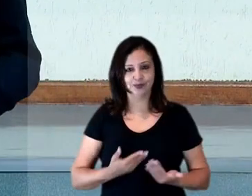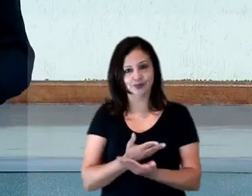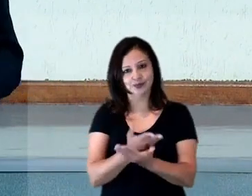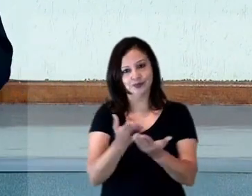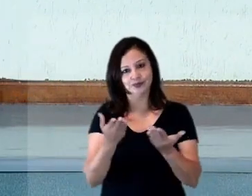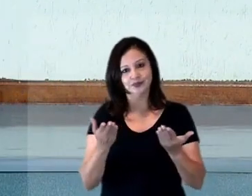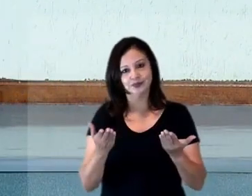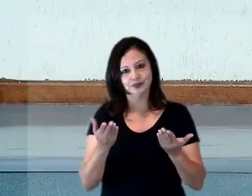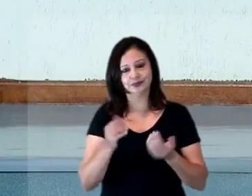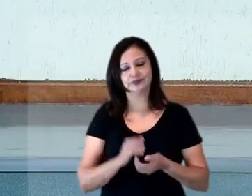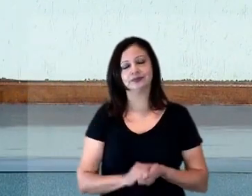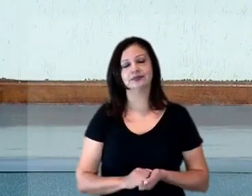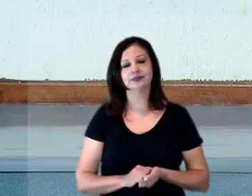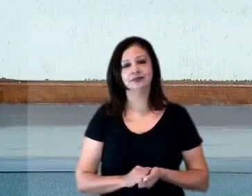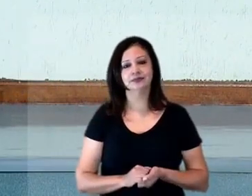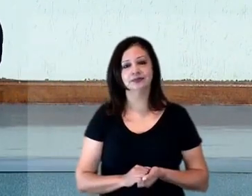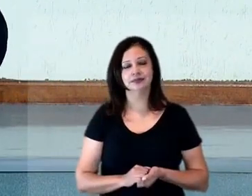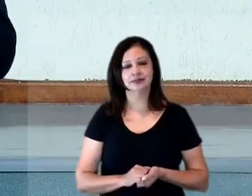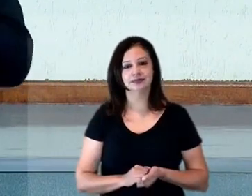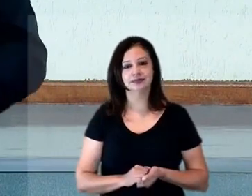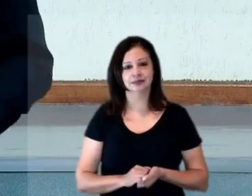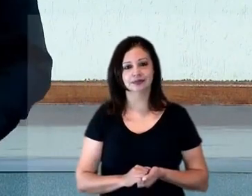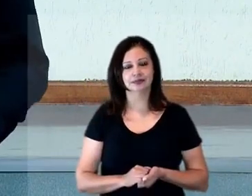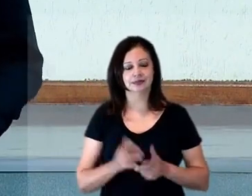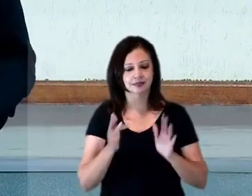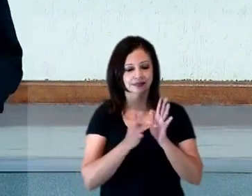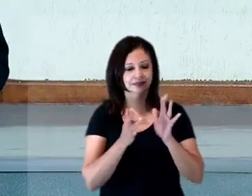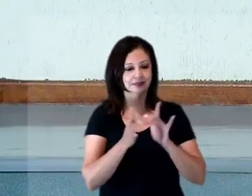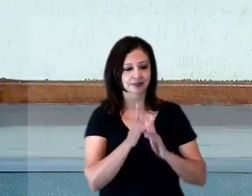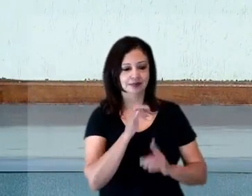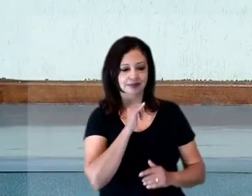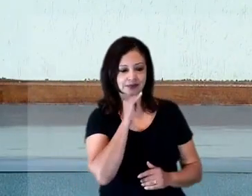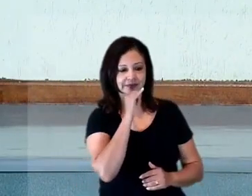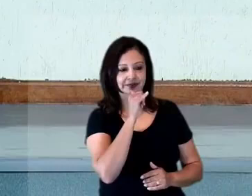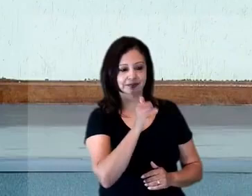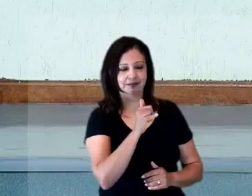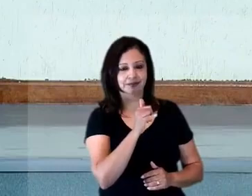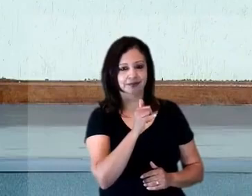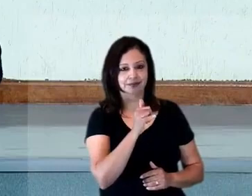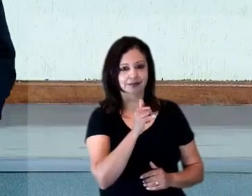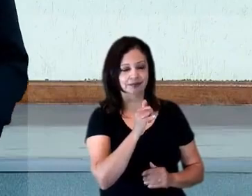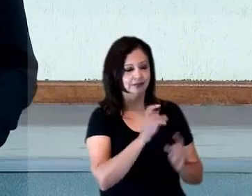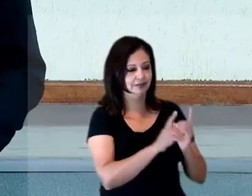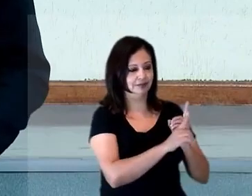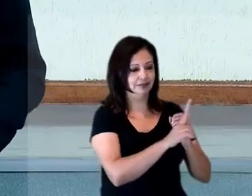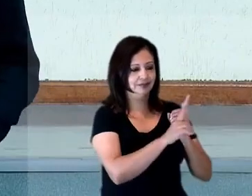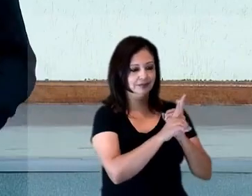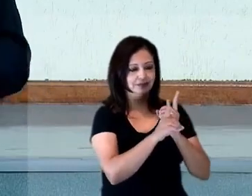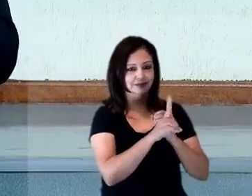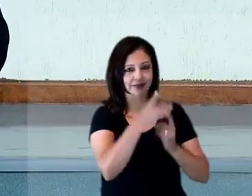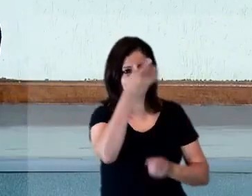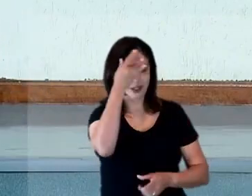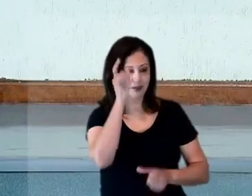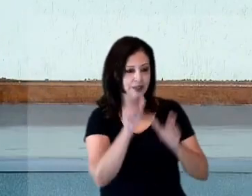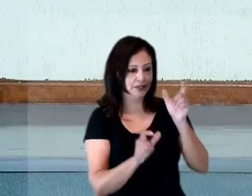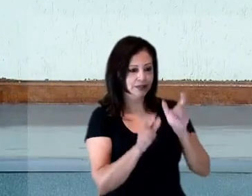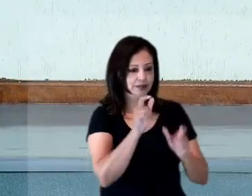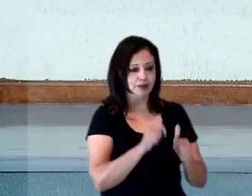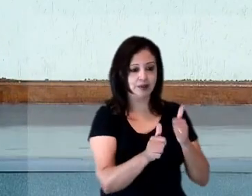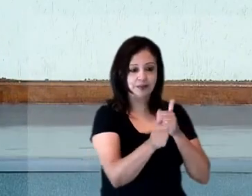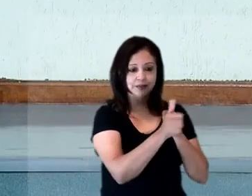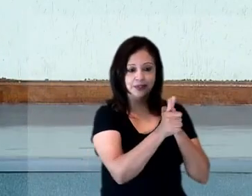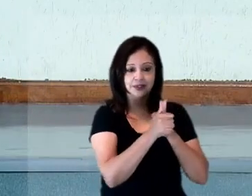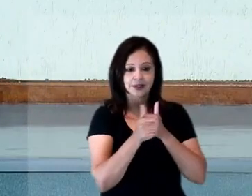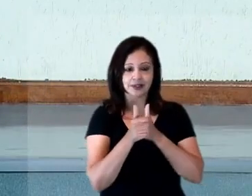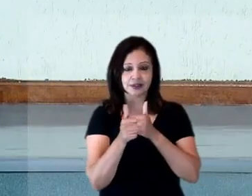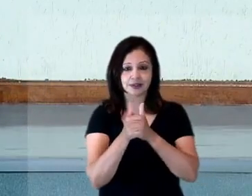Jesus traz essa mensagem, irmãos, aos discípulos, pessoas que estavam próximas a ele, e traz essa mensagem